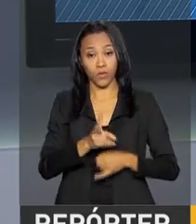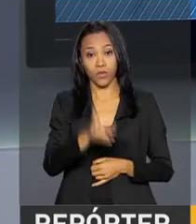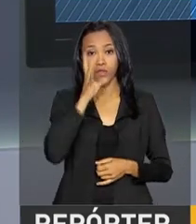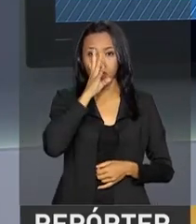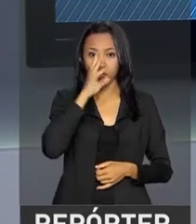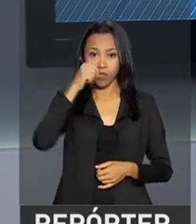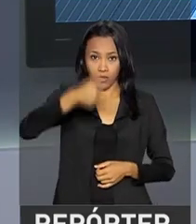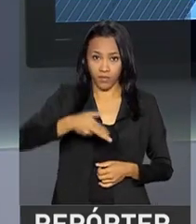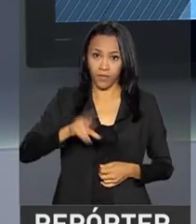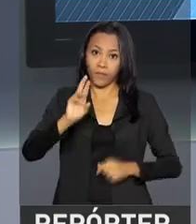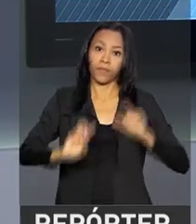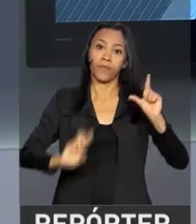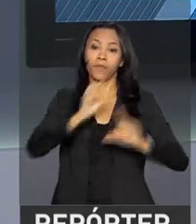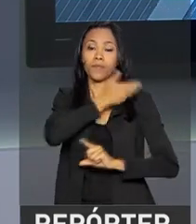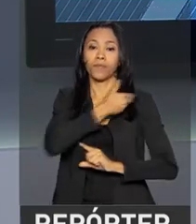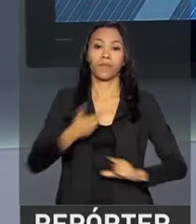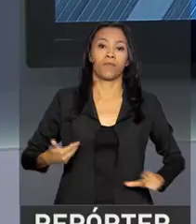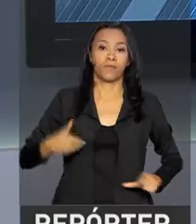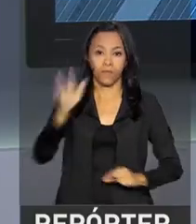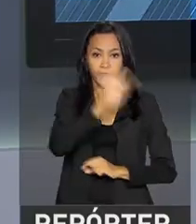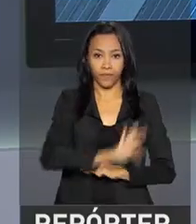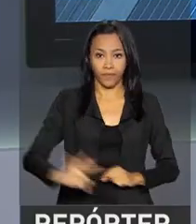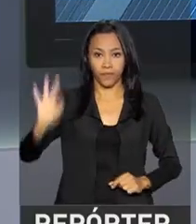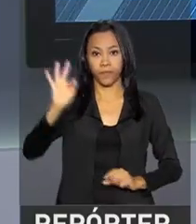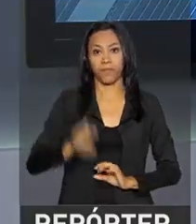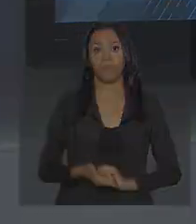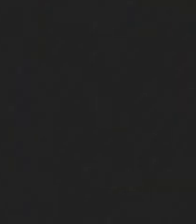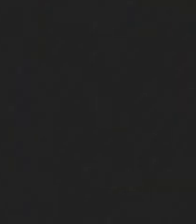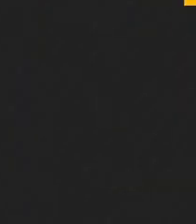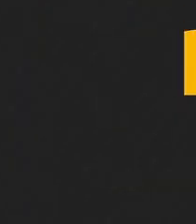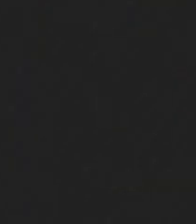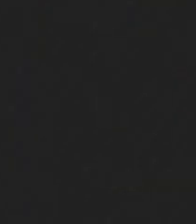continue com a gente na nbr a tv do governo federal